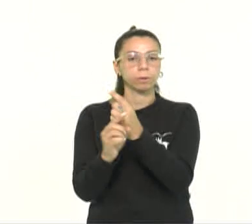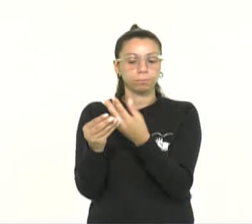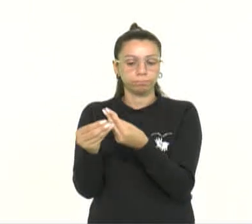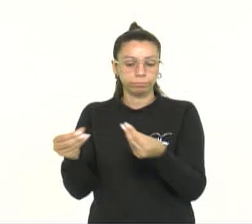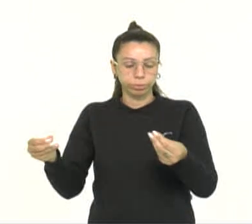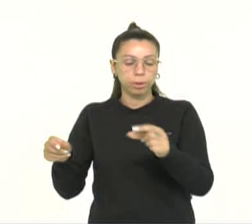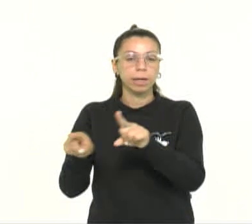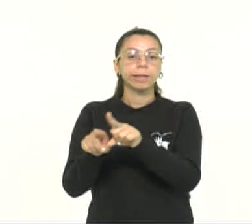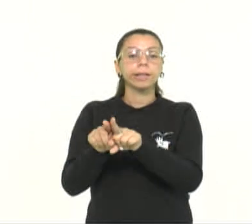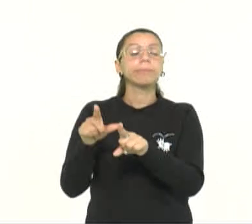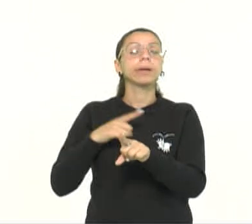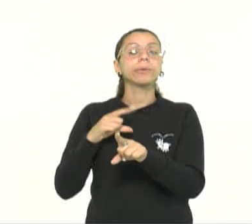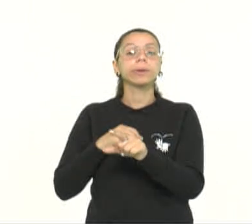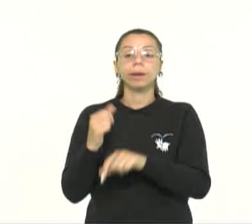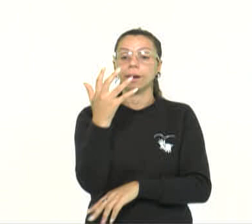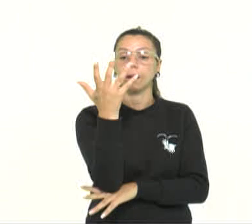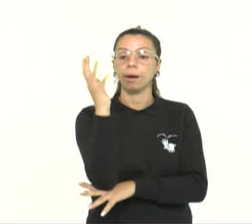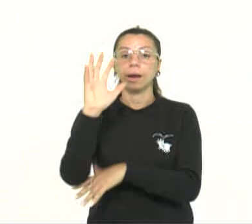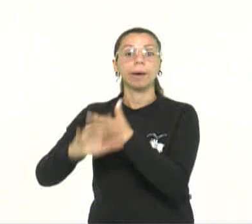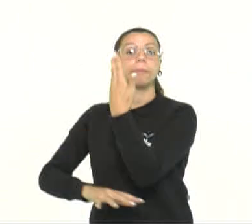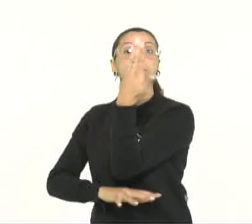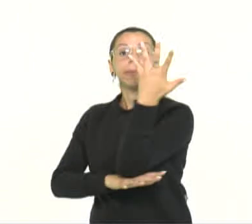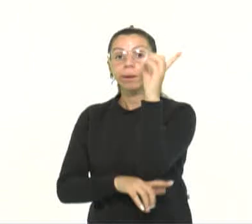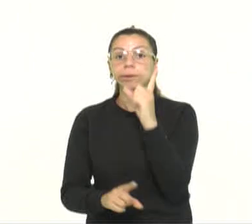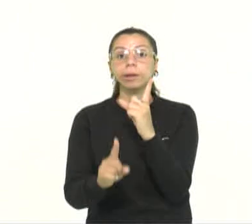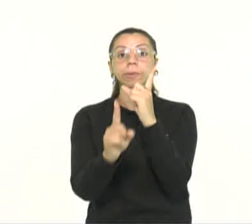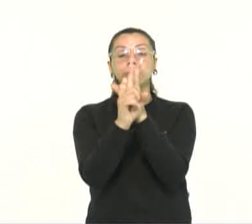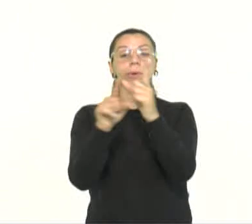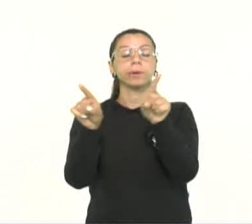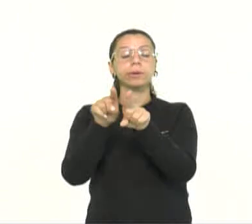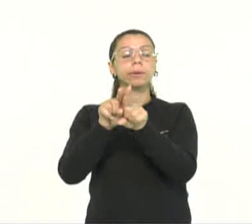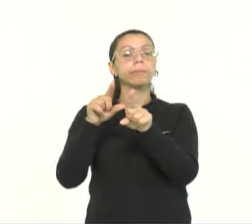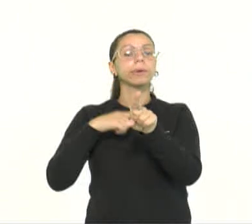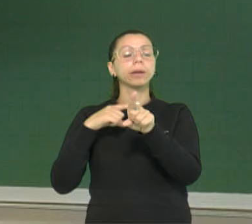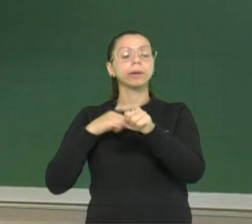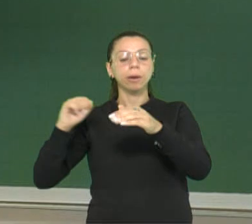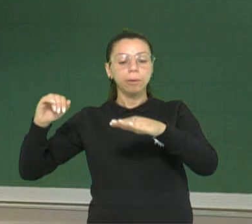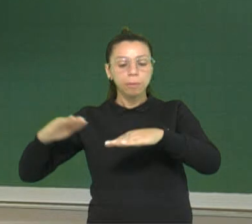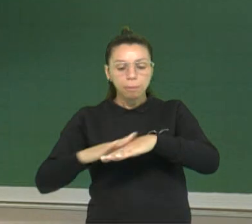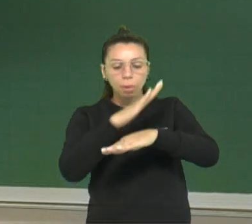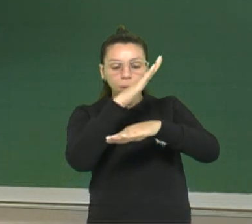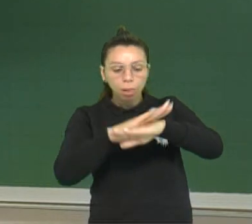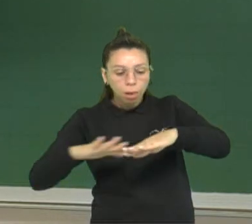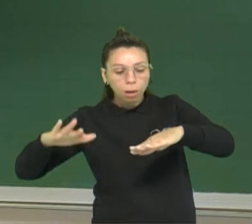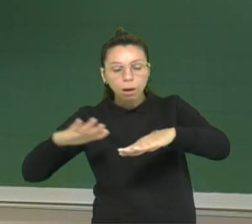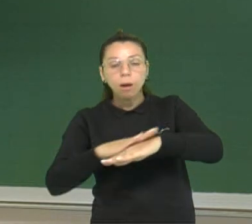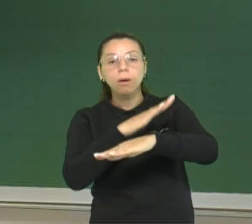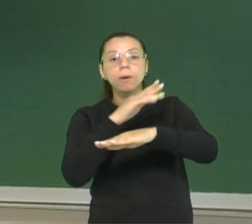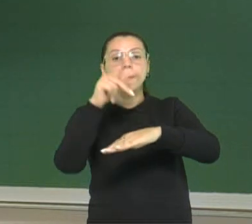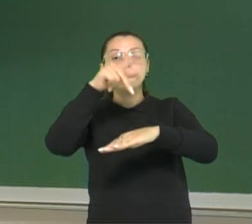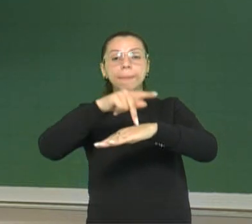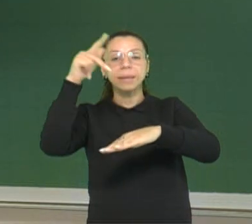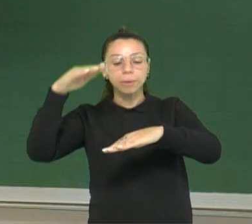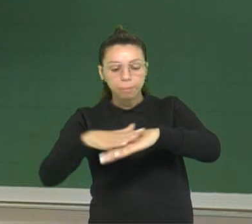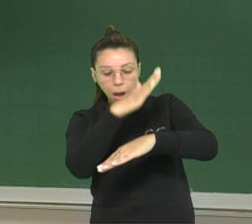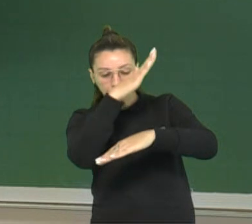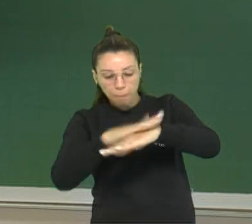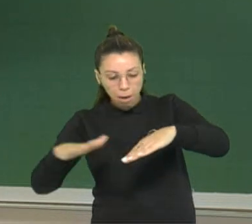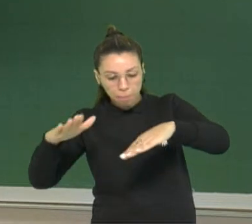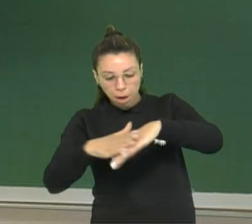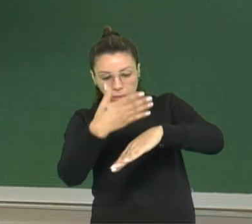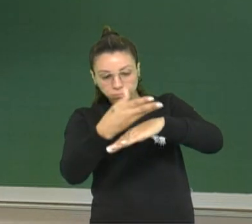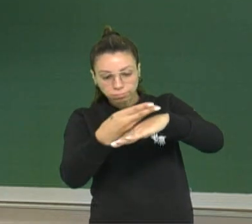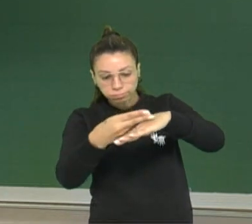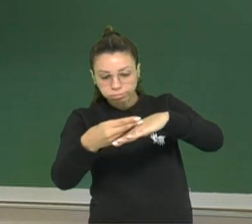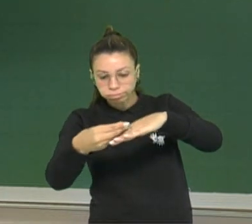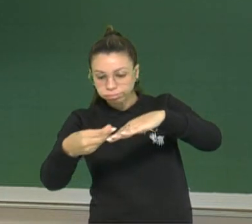sendo resultante do intemperismo e da decomposição das rochas. Então o solo justamente ele se forma a partir da decomposição de rochas